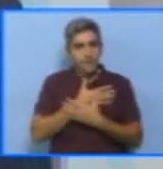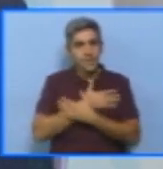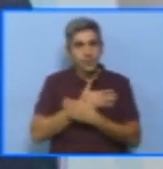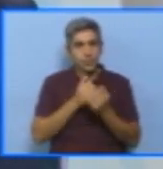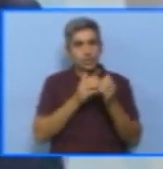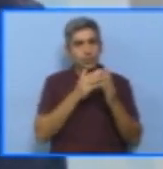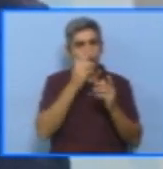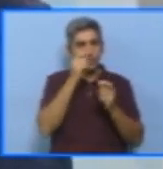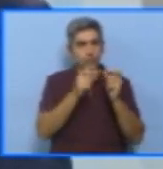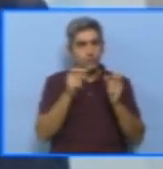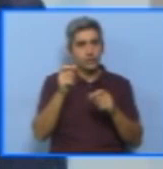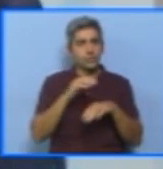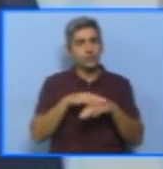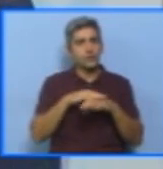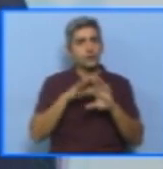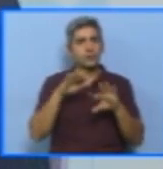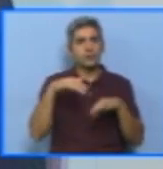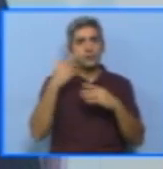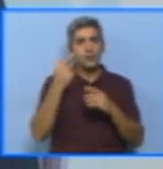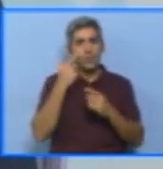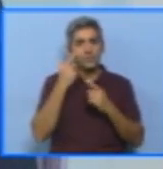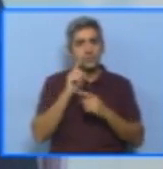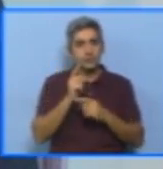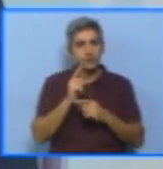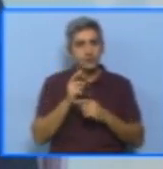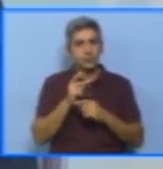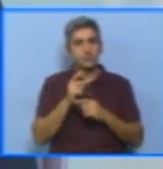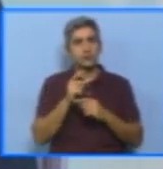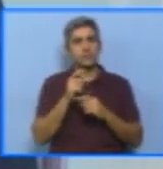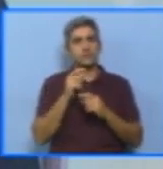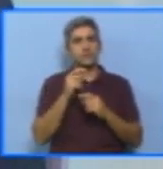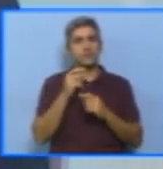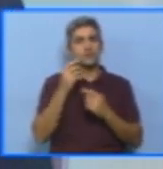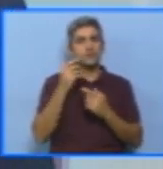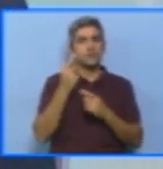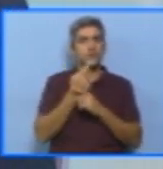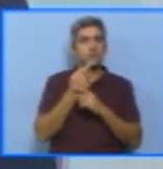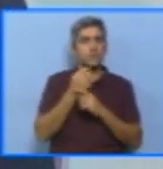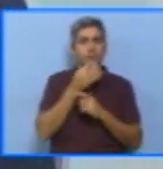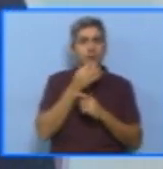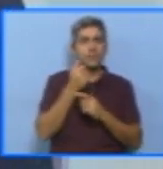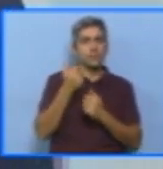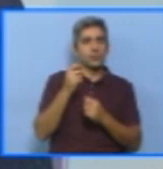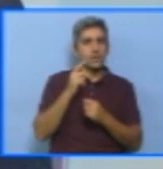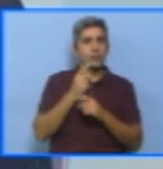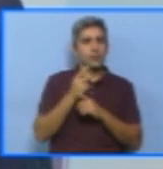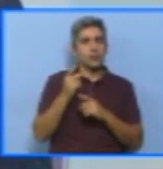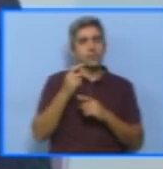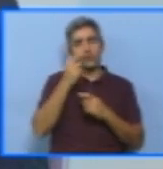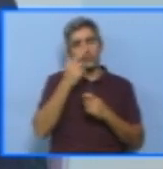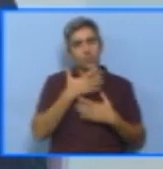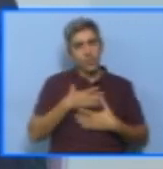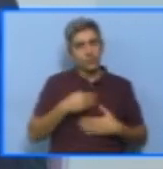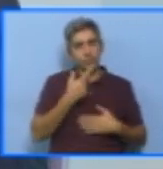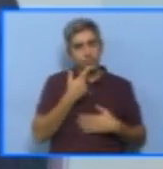Não era por razões daquelas que são mais conhecidas nos elogios que se fazem, mas por uma humanidade muito densa que